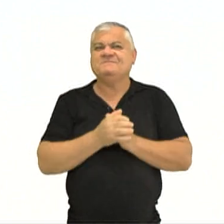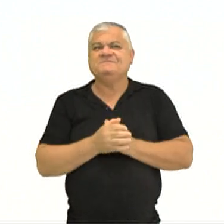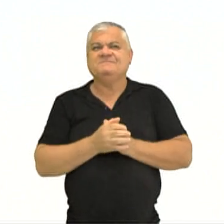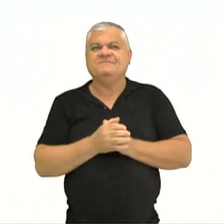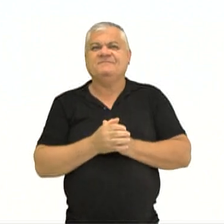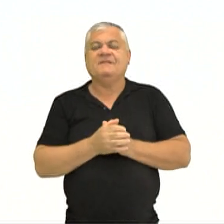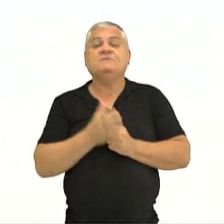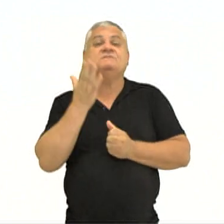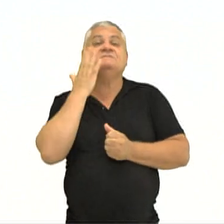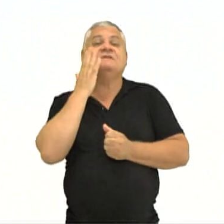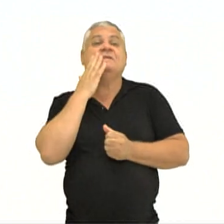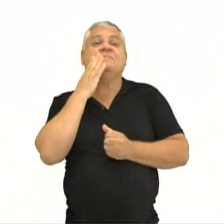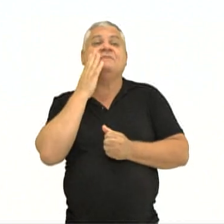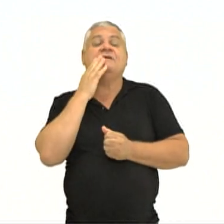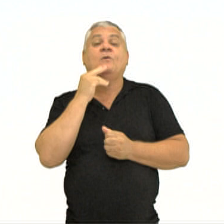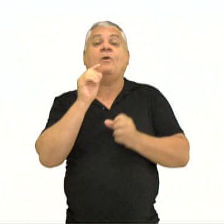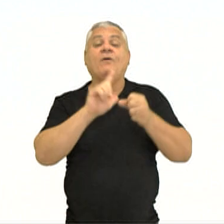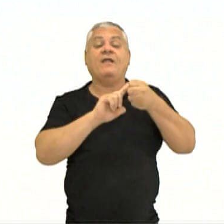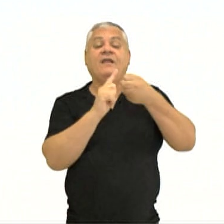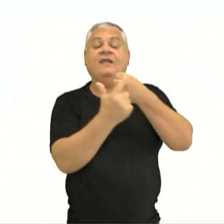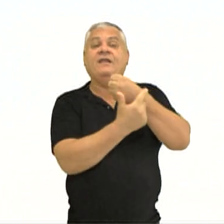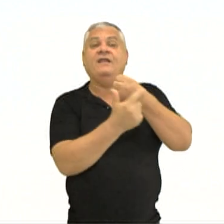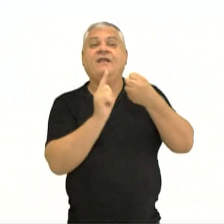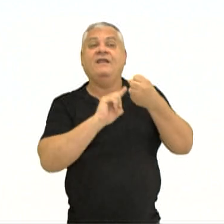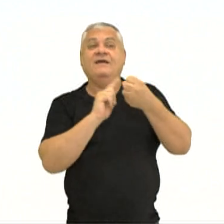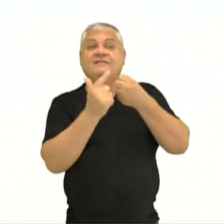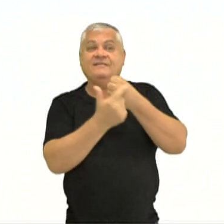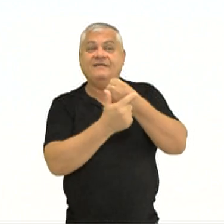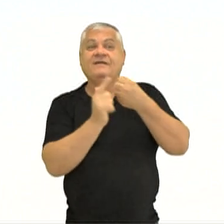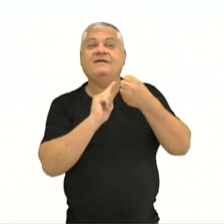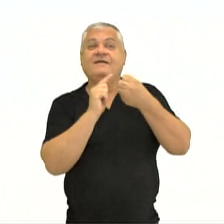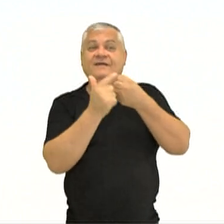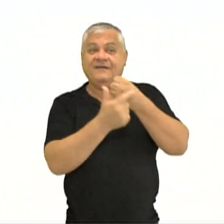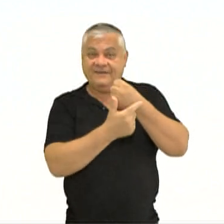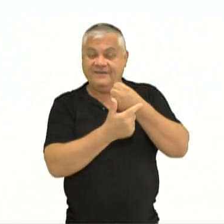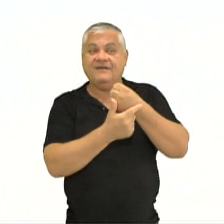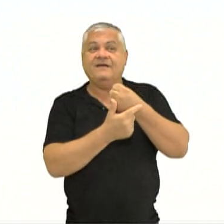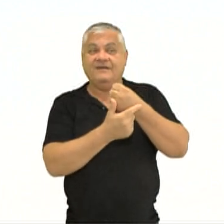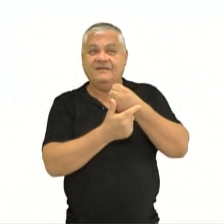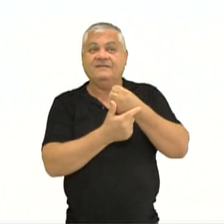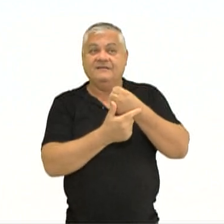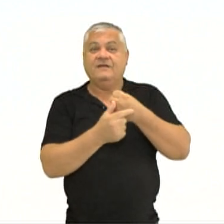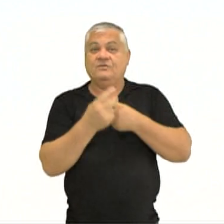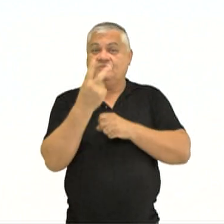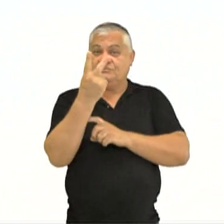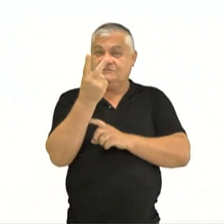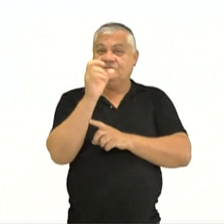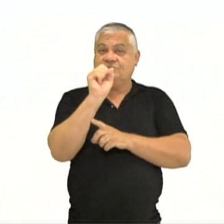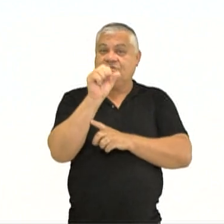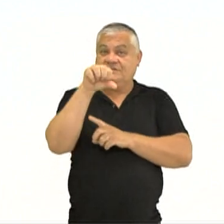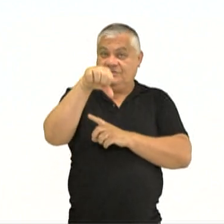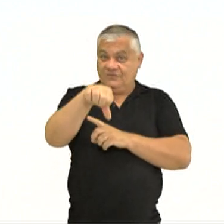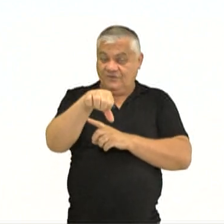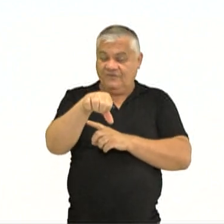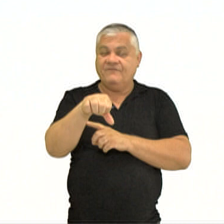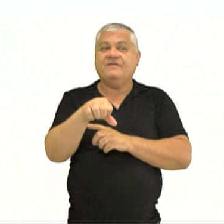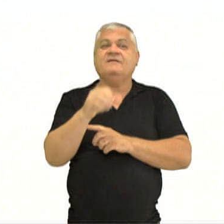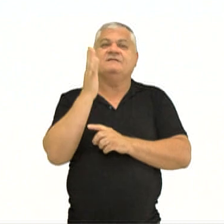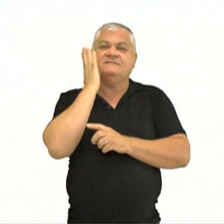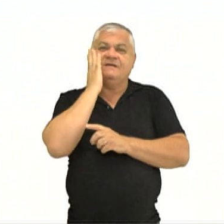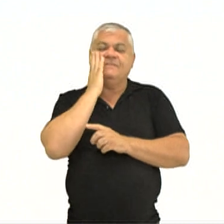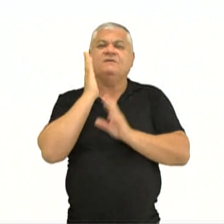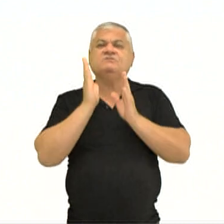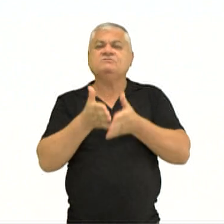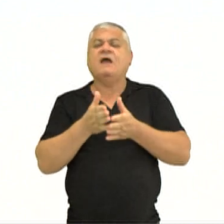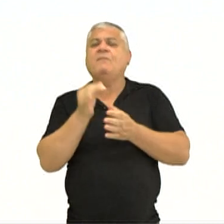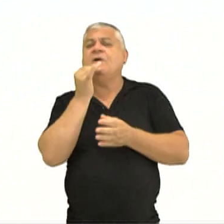Então, nós queremos saber qual a área lateral de um cilindro equilátero, qual a área lateral do cilindro equilátero, sabendo